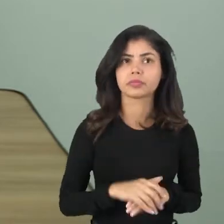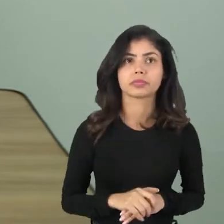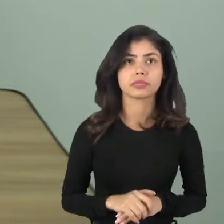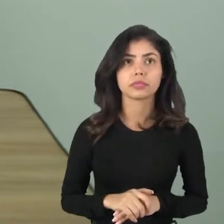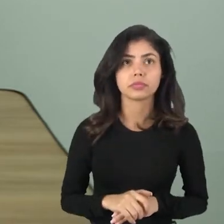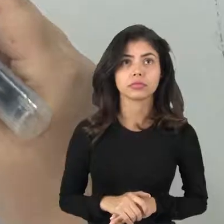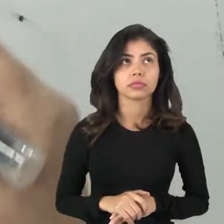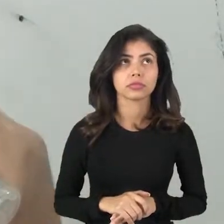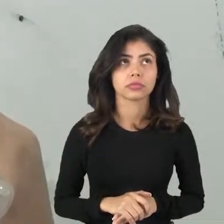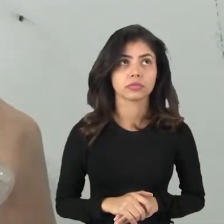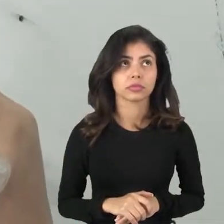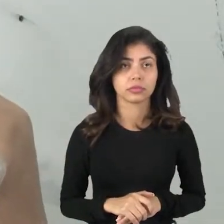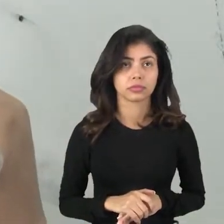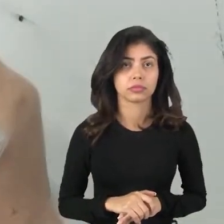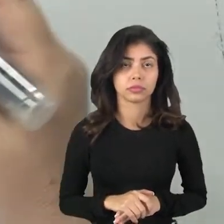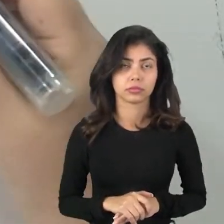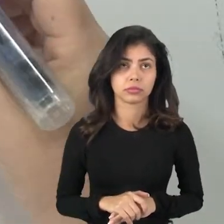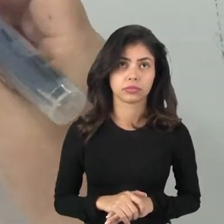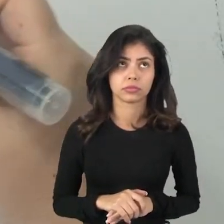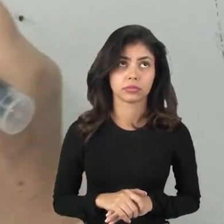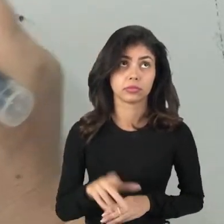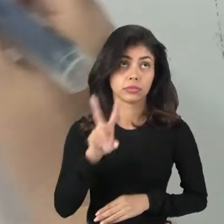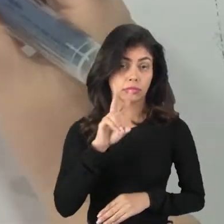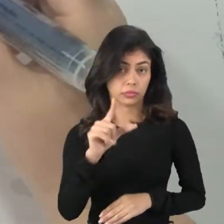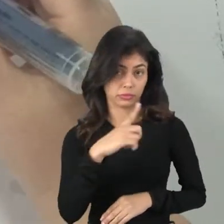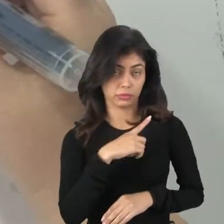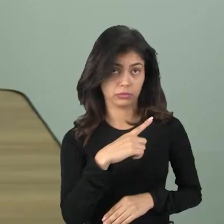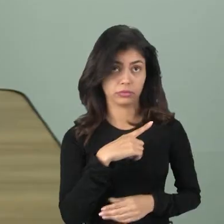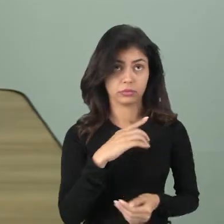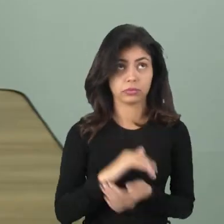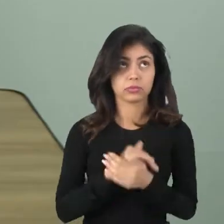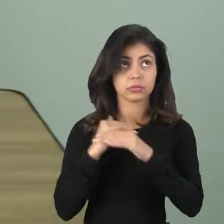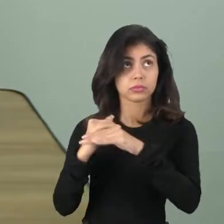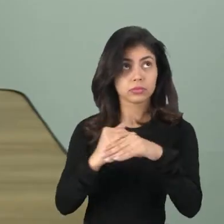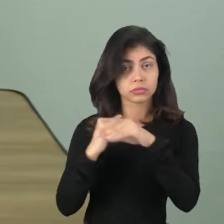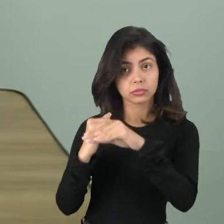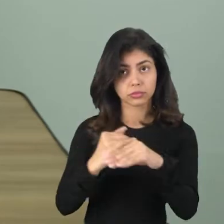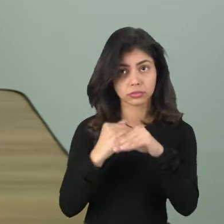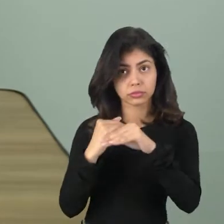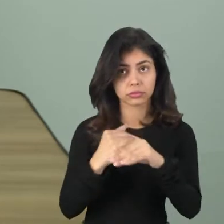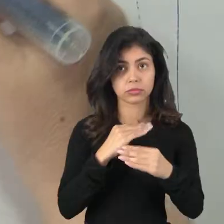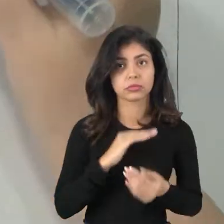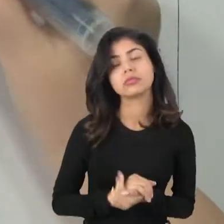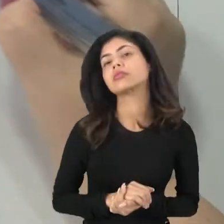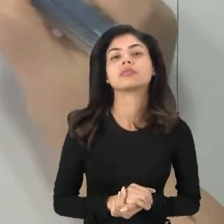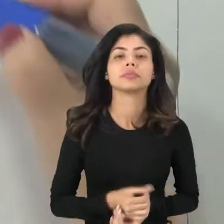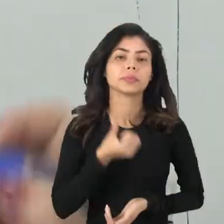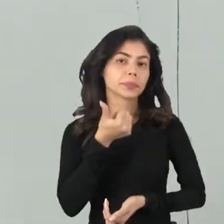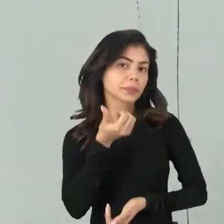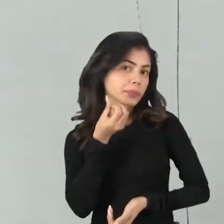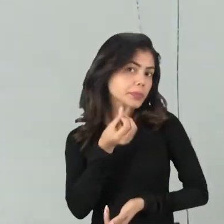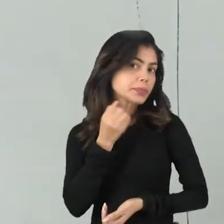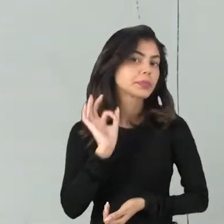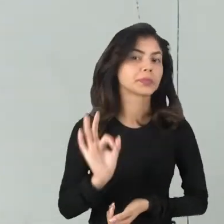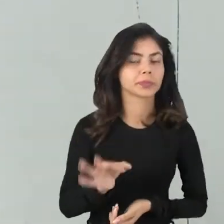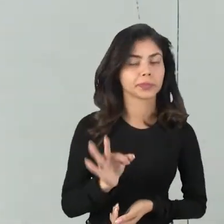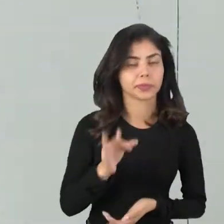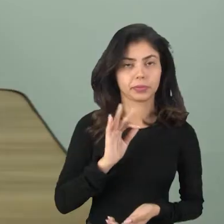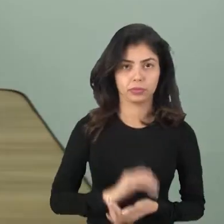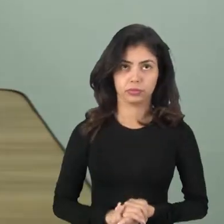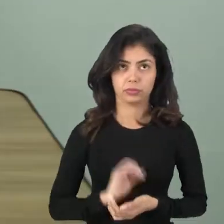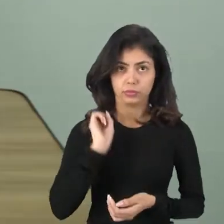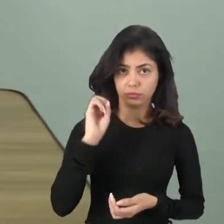carro 9 mais 7 né eu vou ter = 16